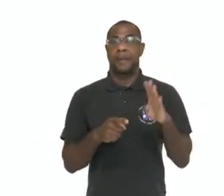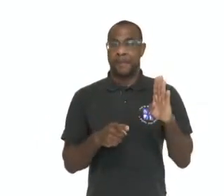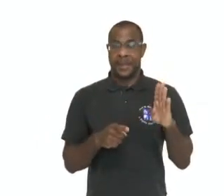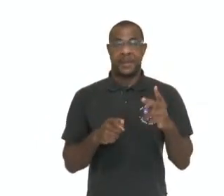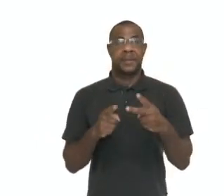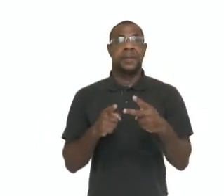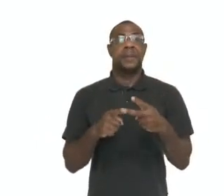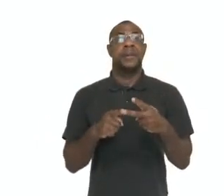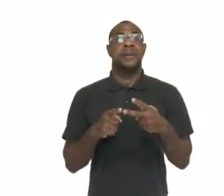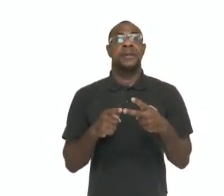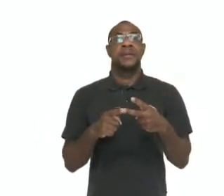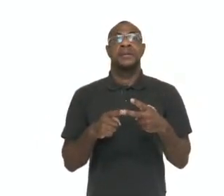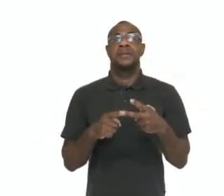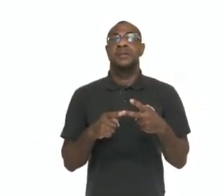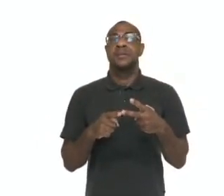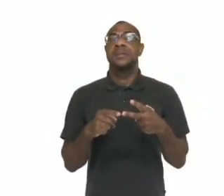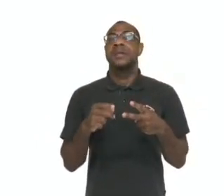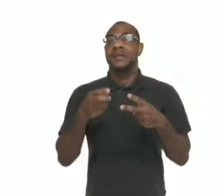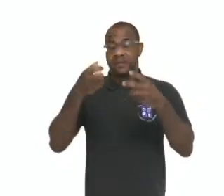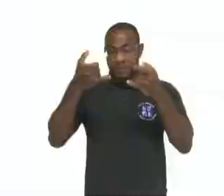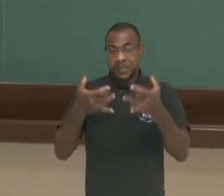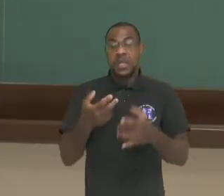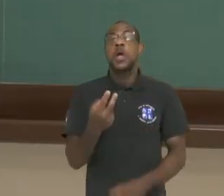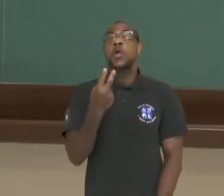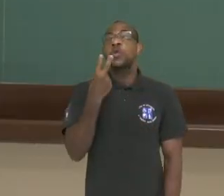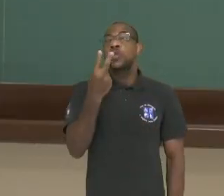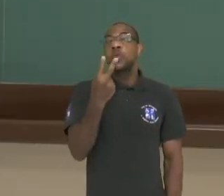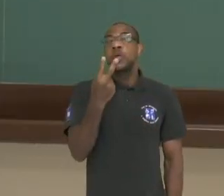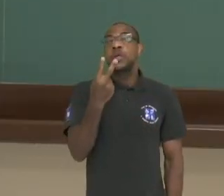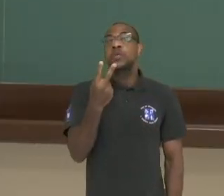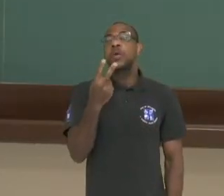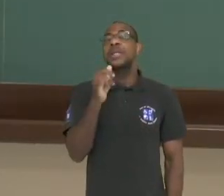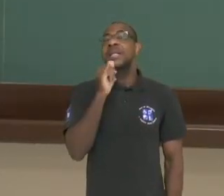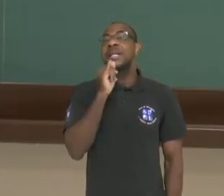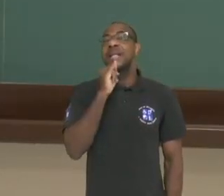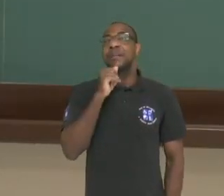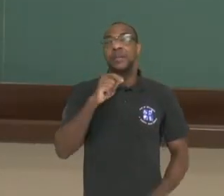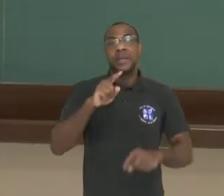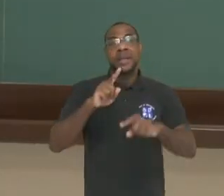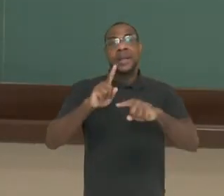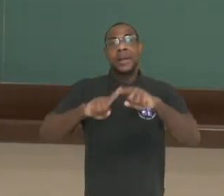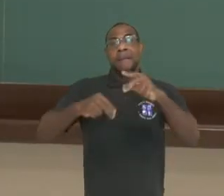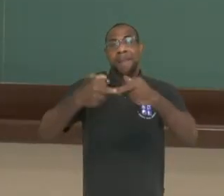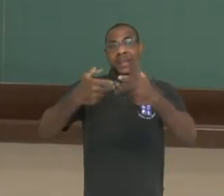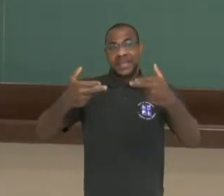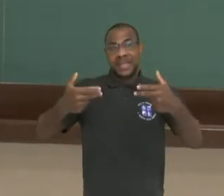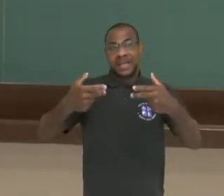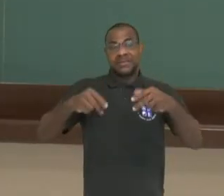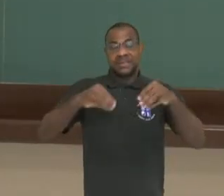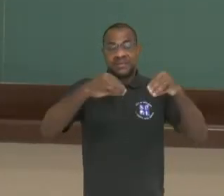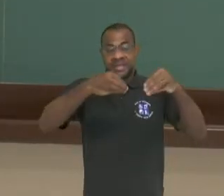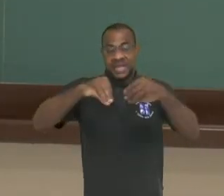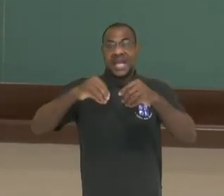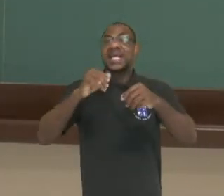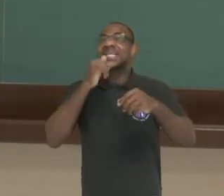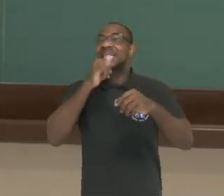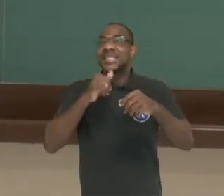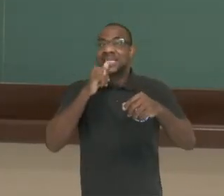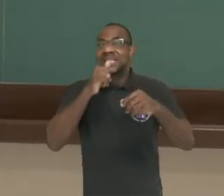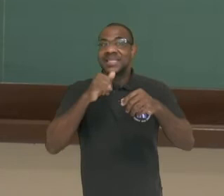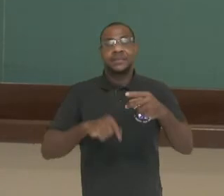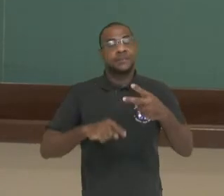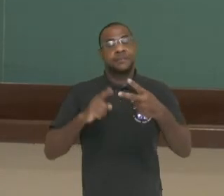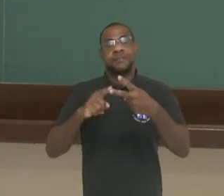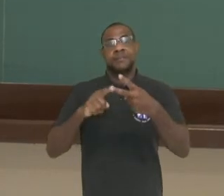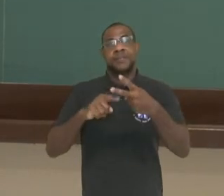estamos pedindo para você citar pelo menos 2 materiais que são bons condutores e